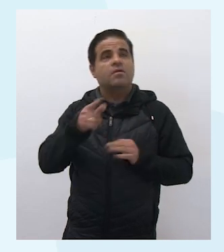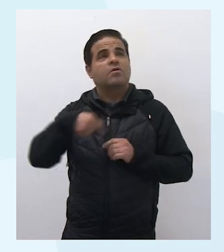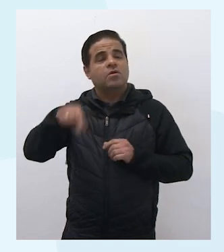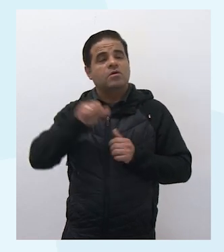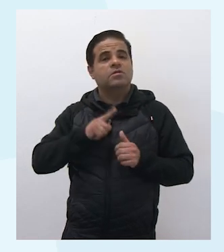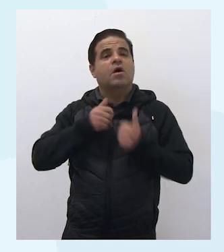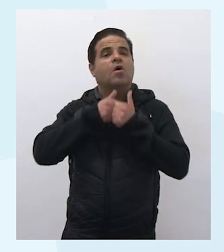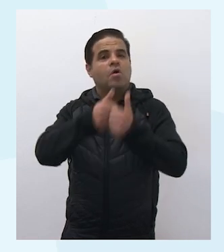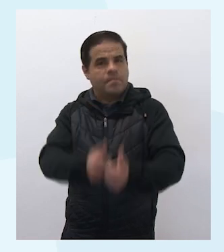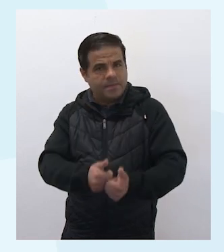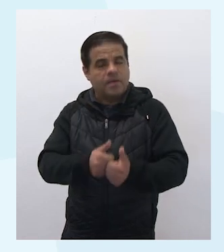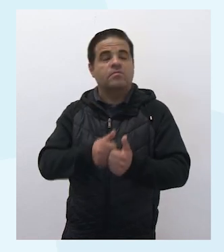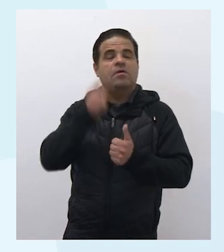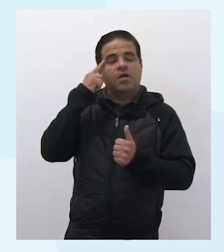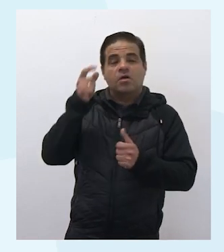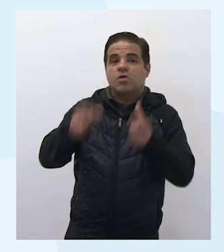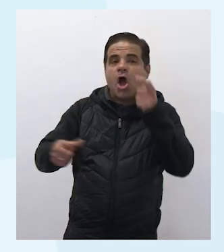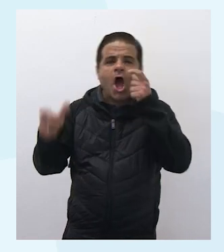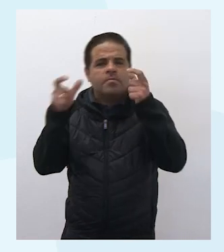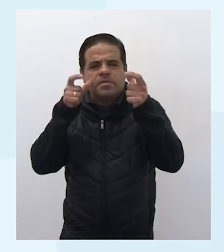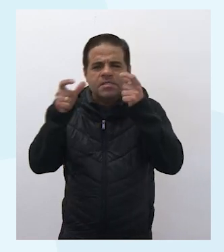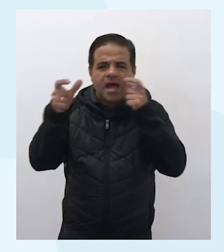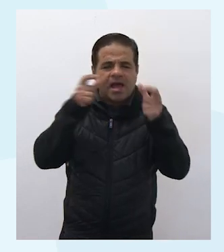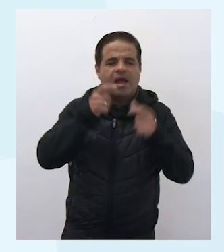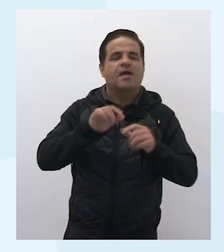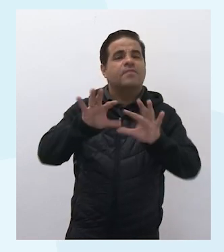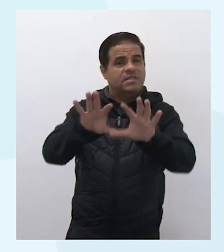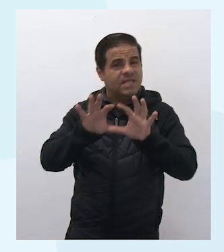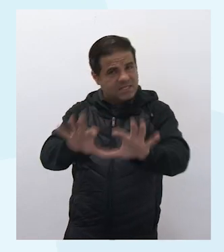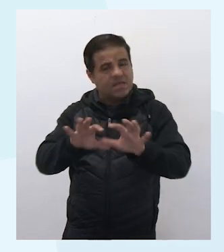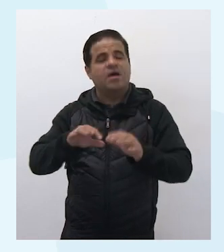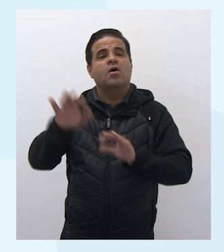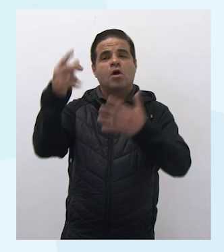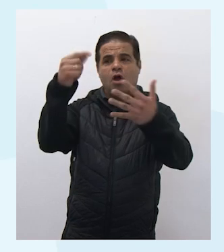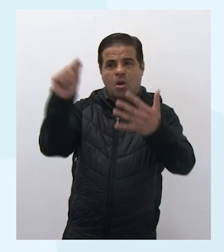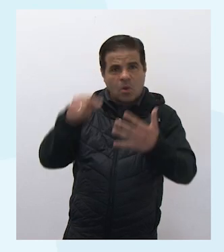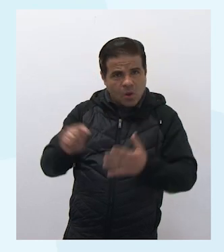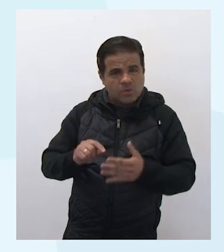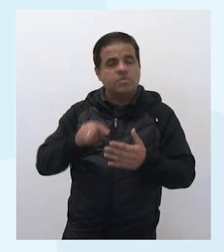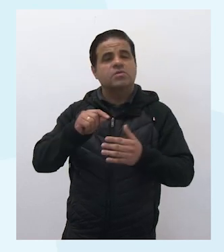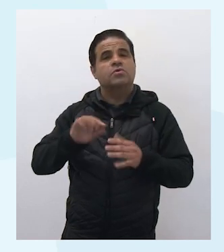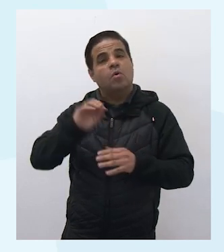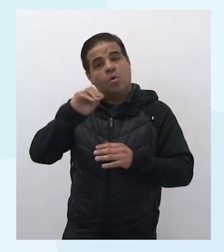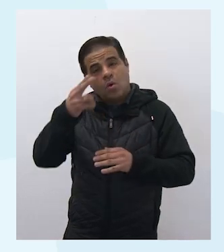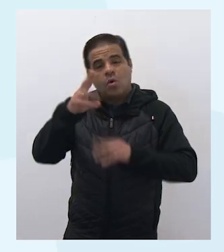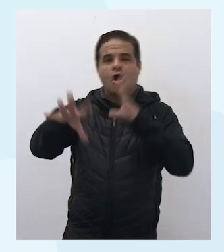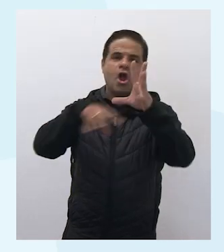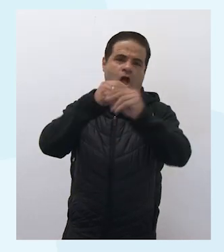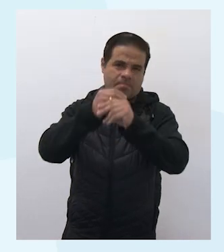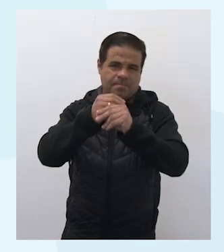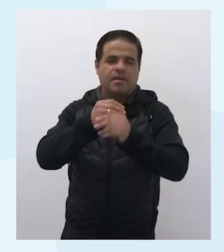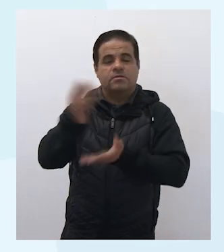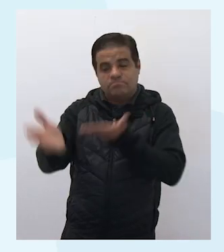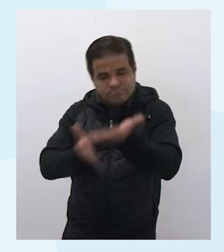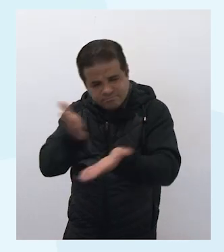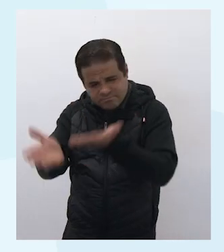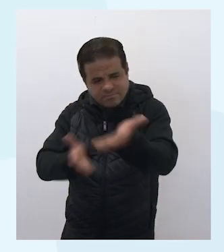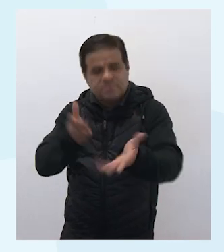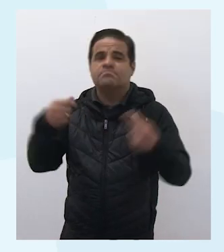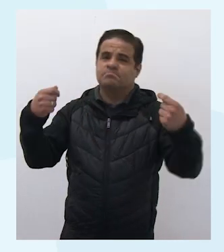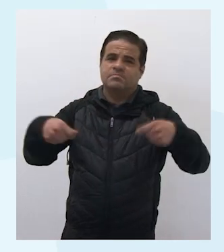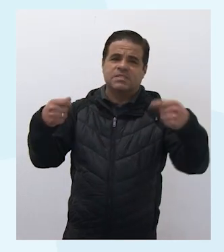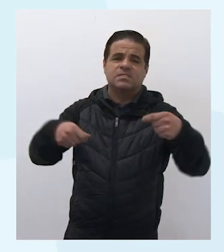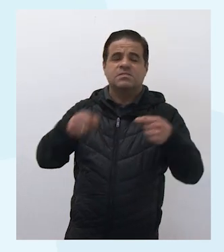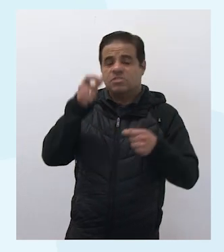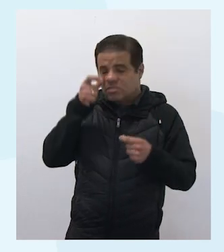o acompanha, a gente observa essa reação e corrige ou complementa o tratamento. Que aí a